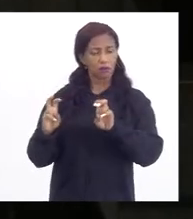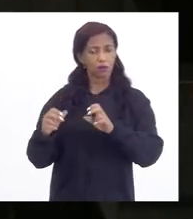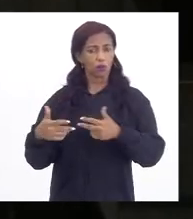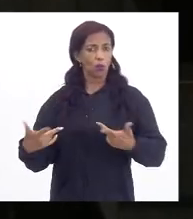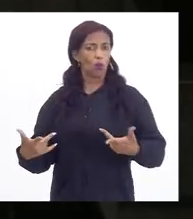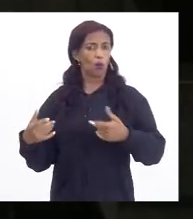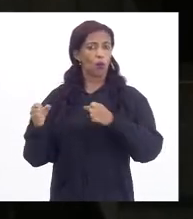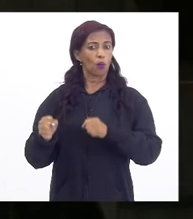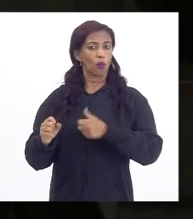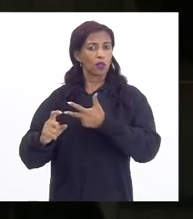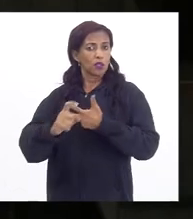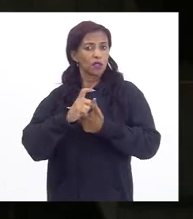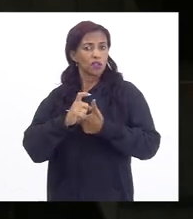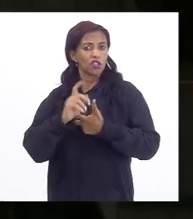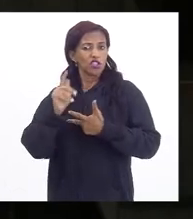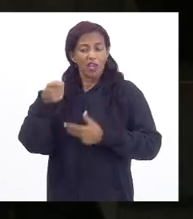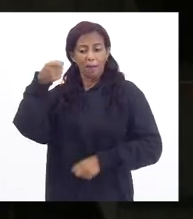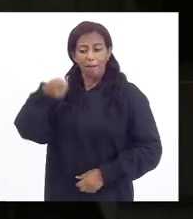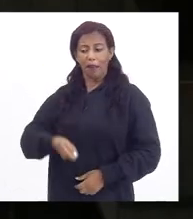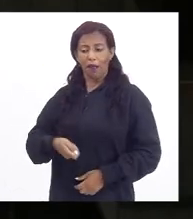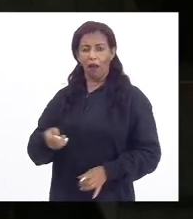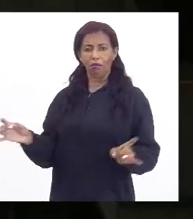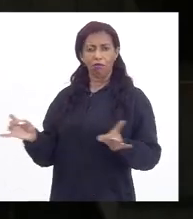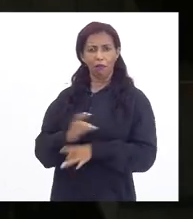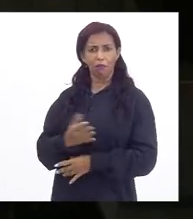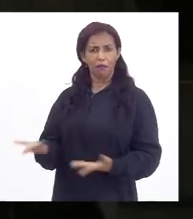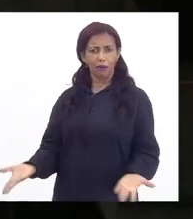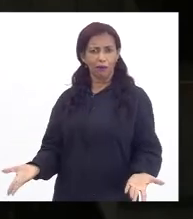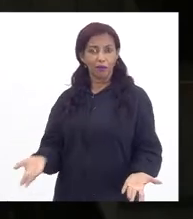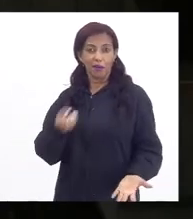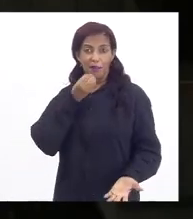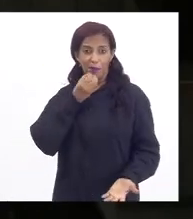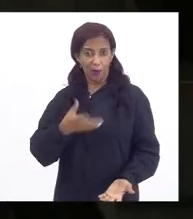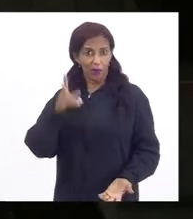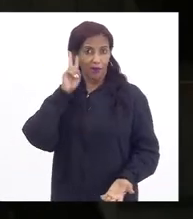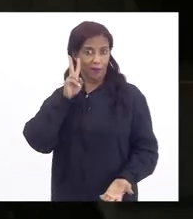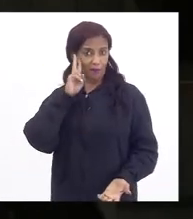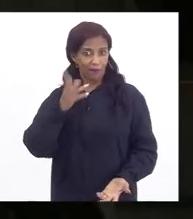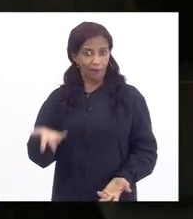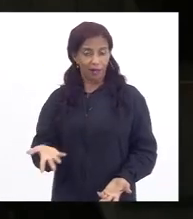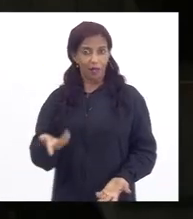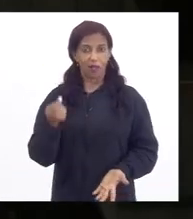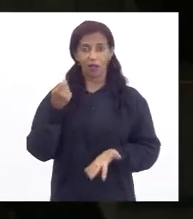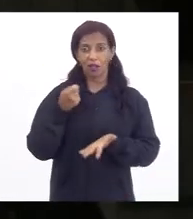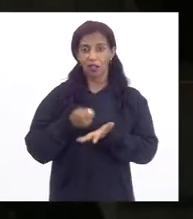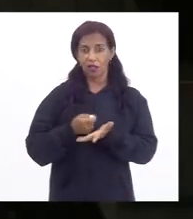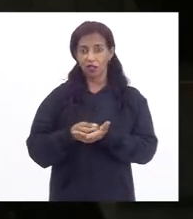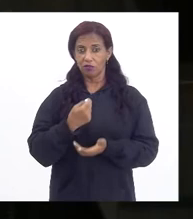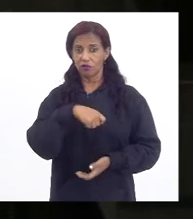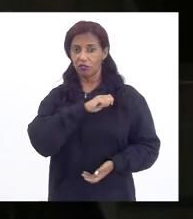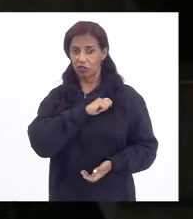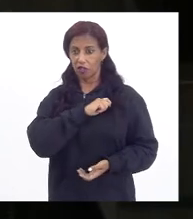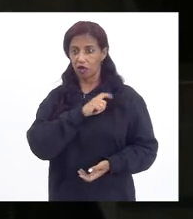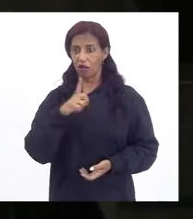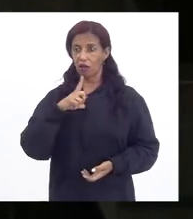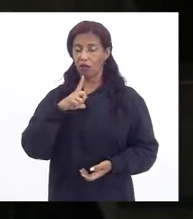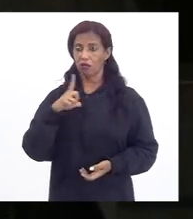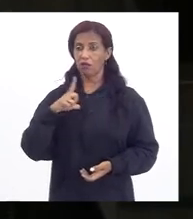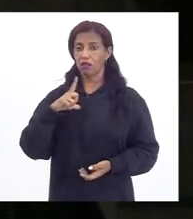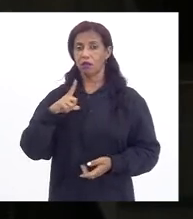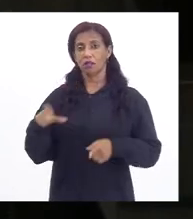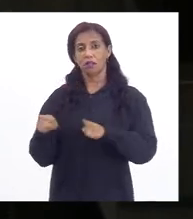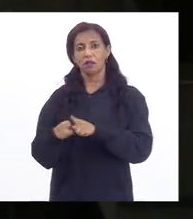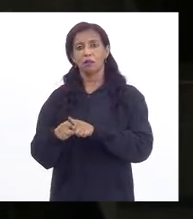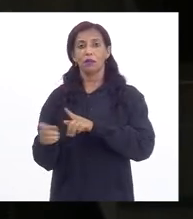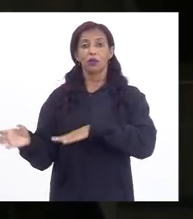o Poder Executivo já bateu o martelo, deputado Luiz Paulo. Aliás, é bom lembrar, né, que o regime de recuperação fiscal envolve